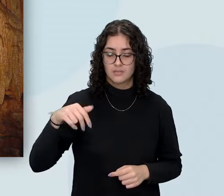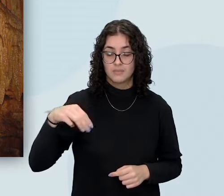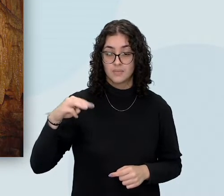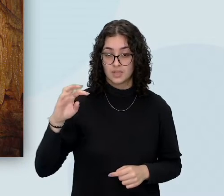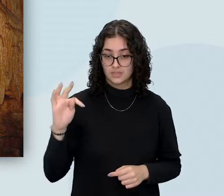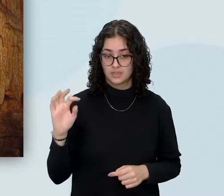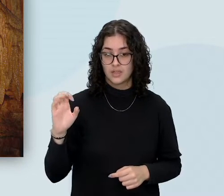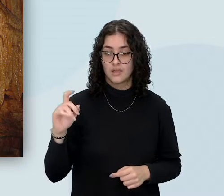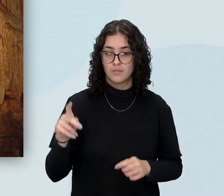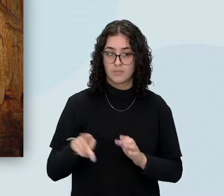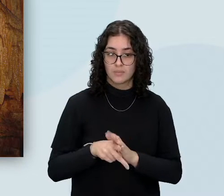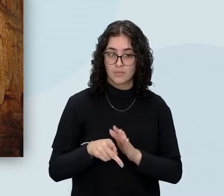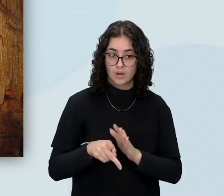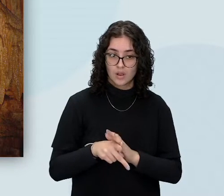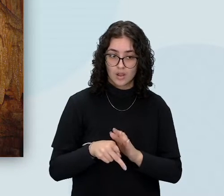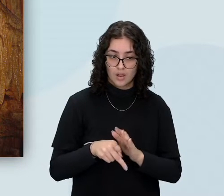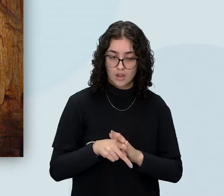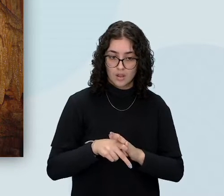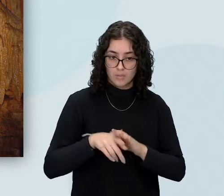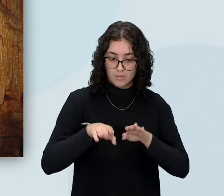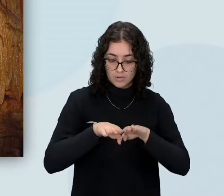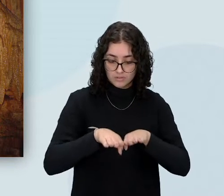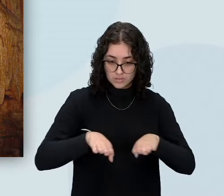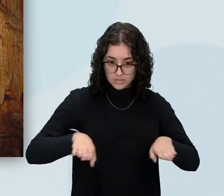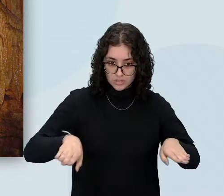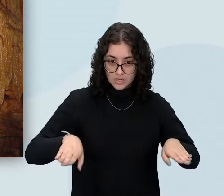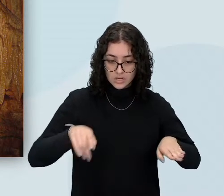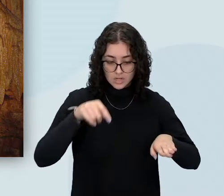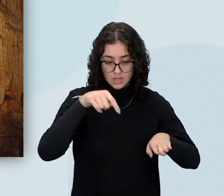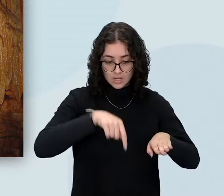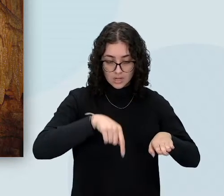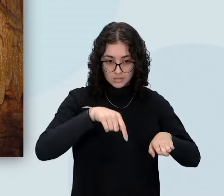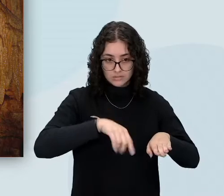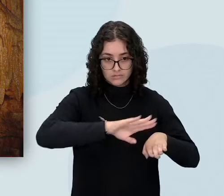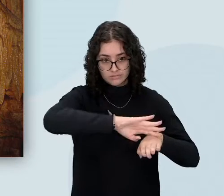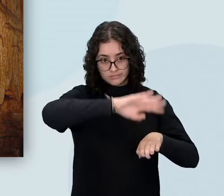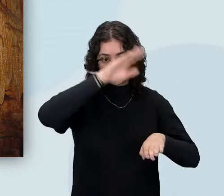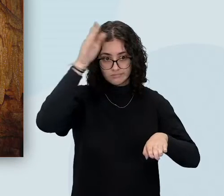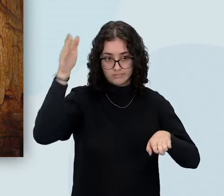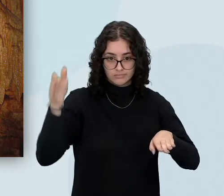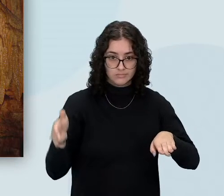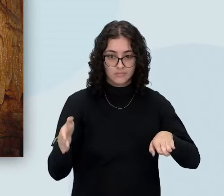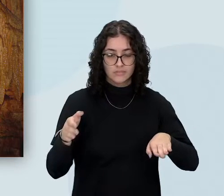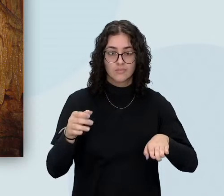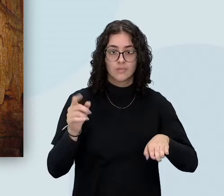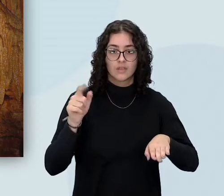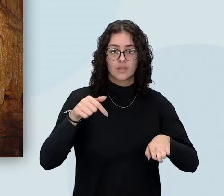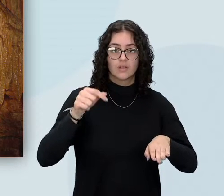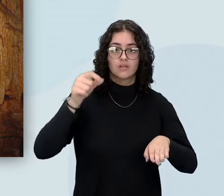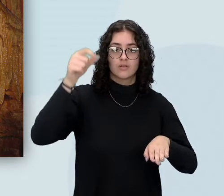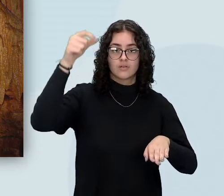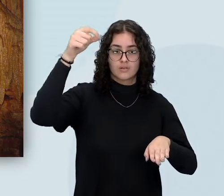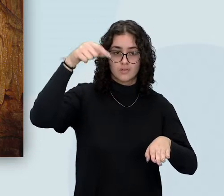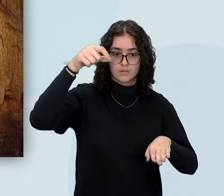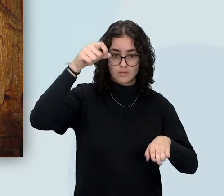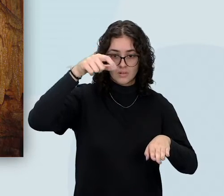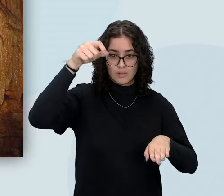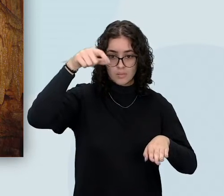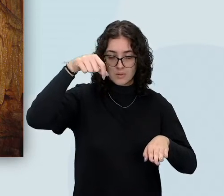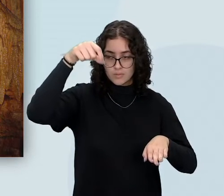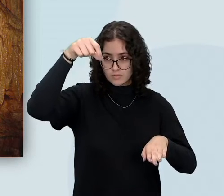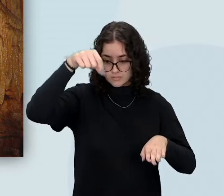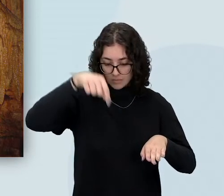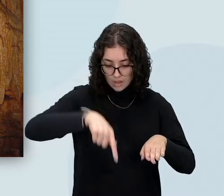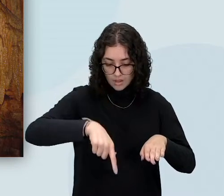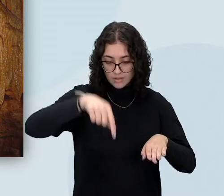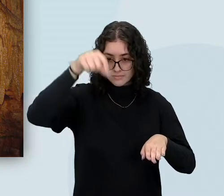e elas são formadas também pelas gotas, mas agora as gotas que escorrem e pingam das estalactites,